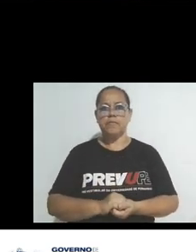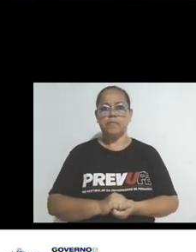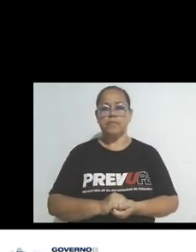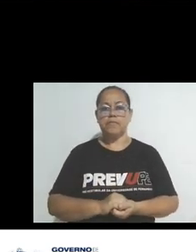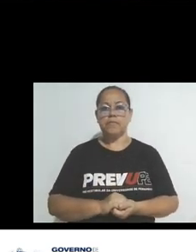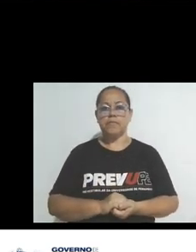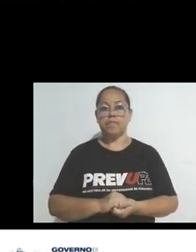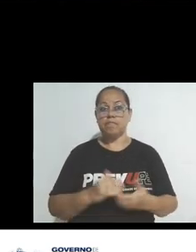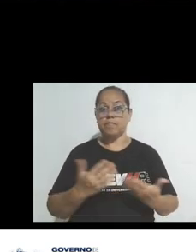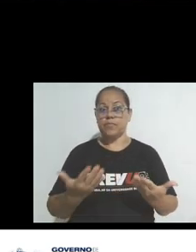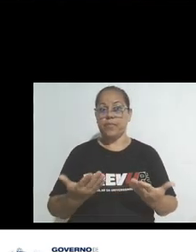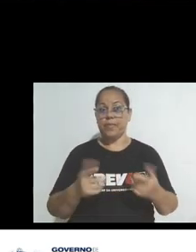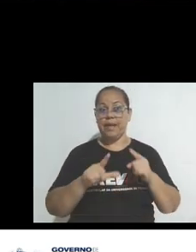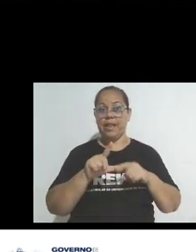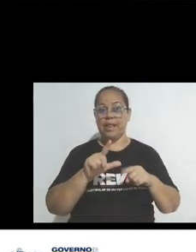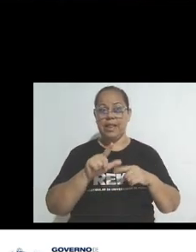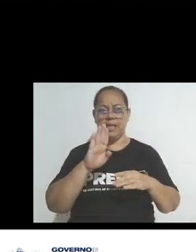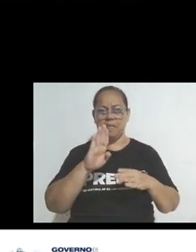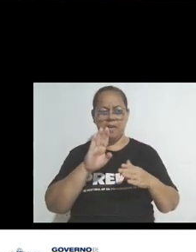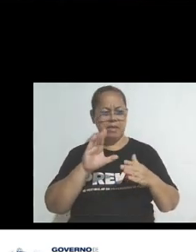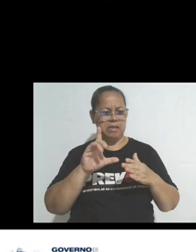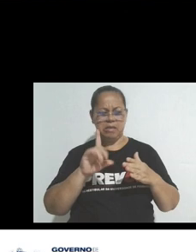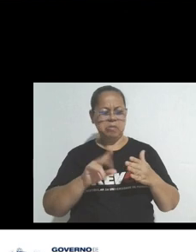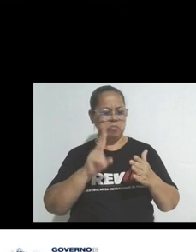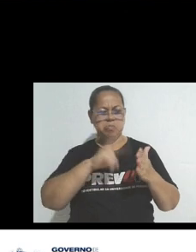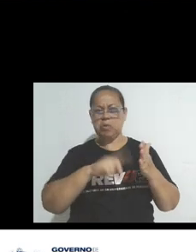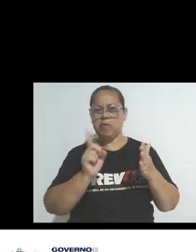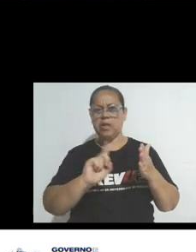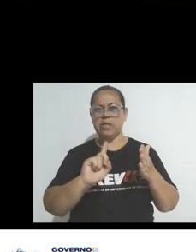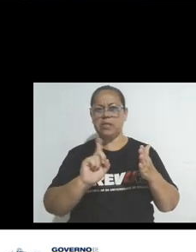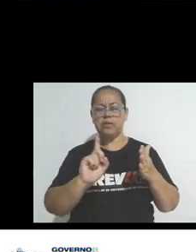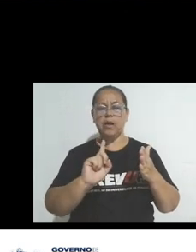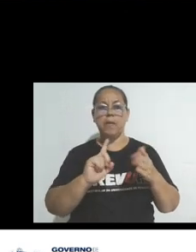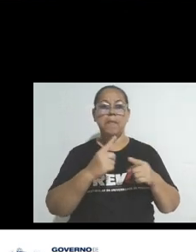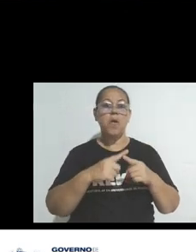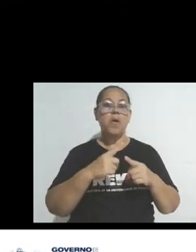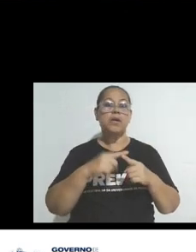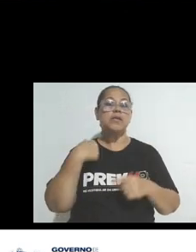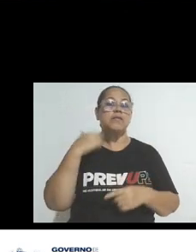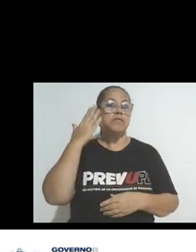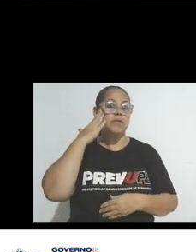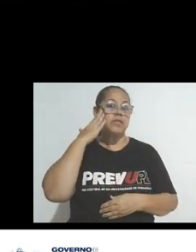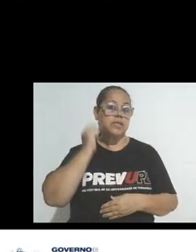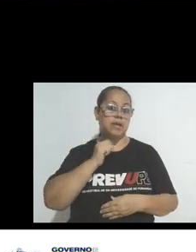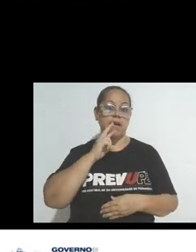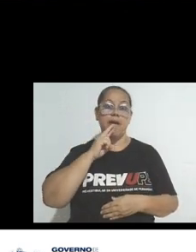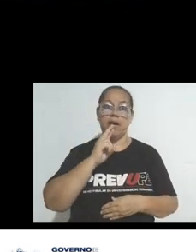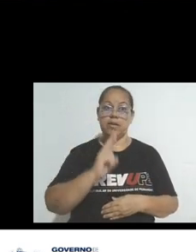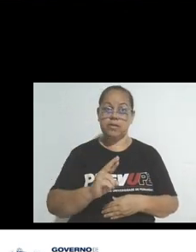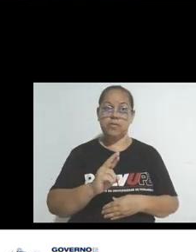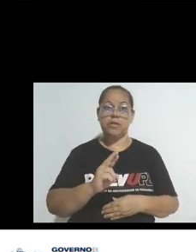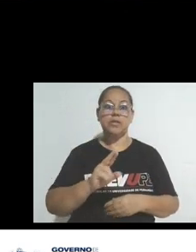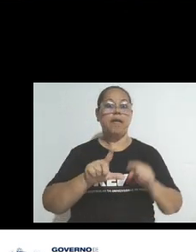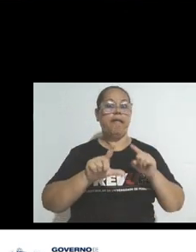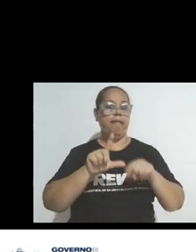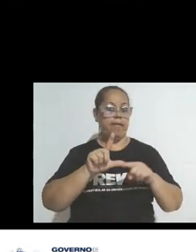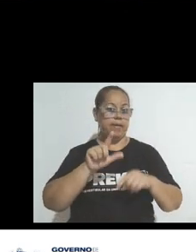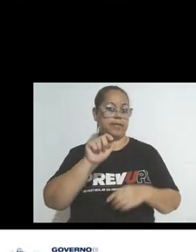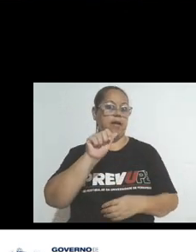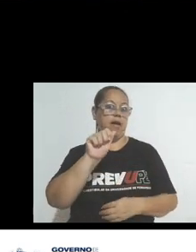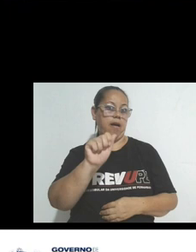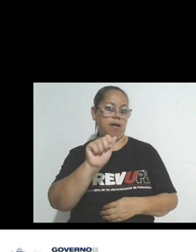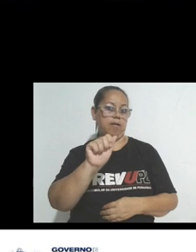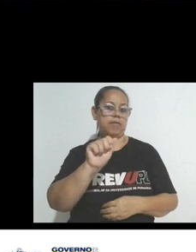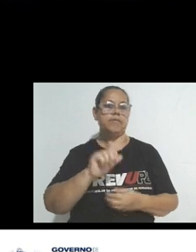aqui letra B eu vou ler nem C e nem D nem E não vou ler porque eu já sei que a resposta é letra A